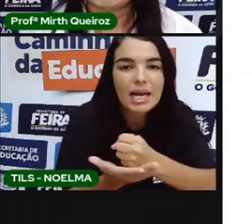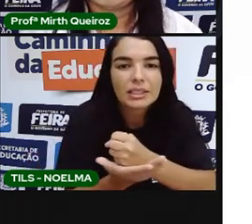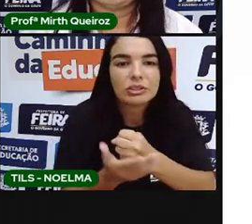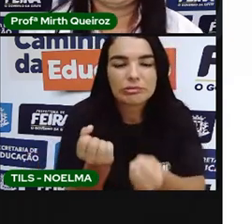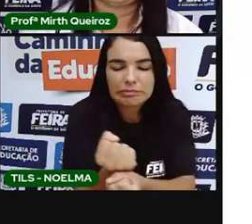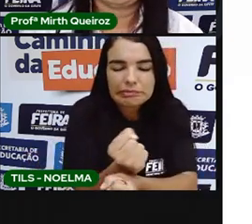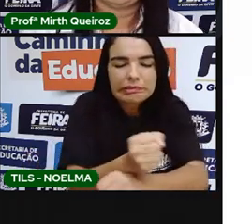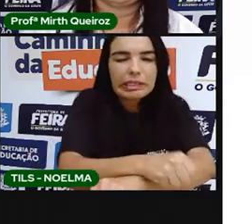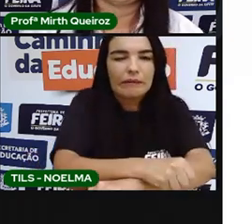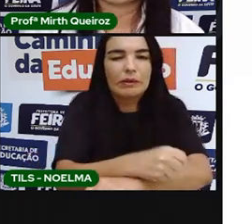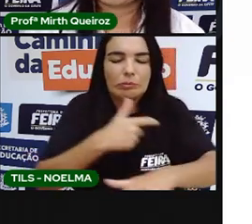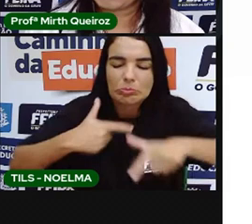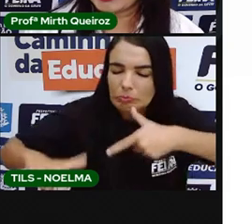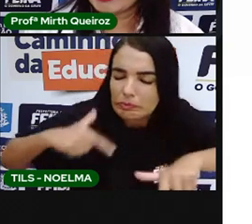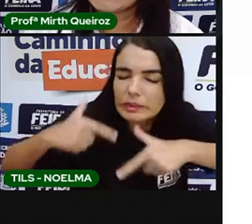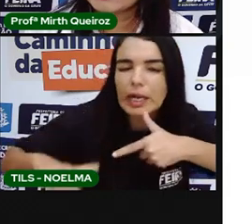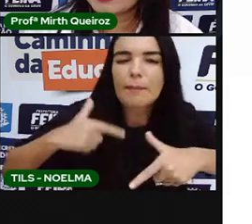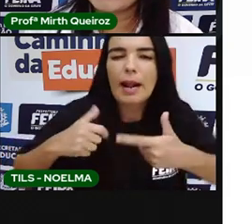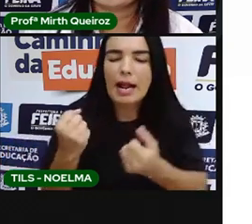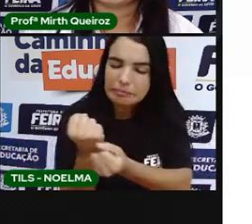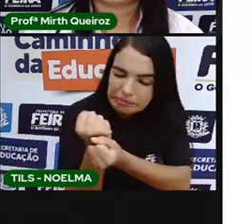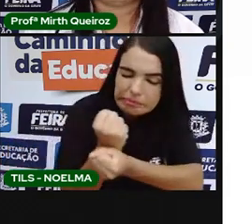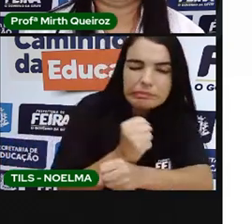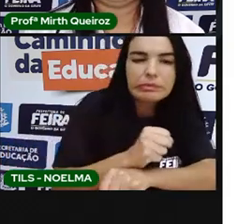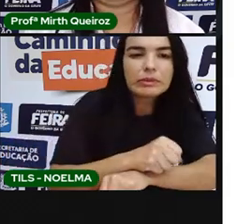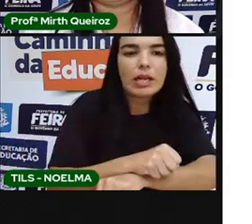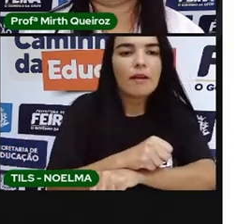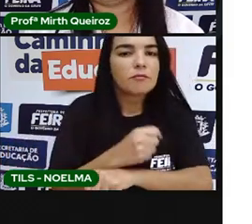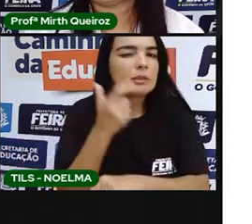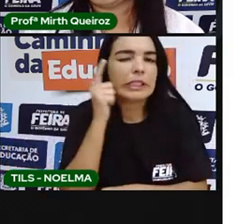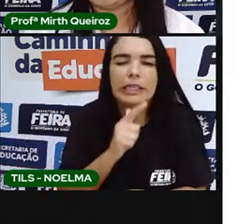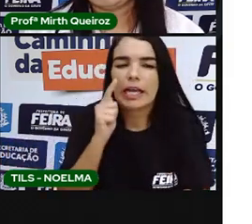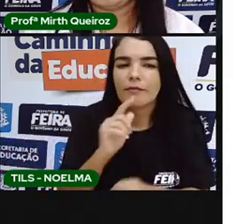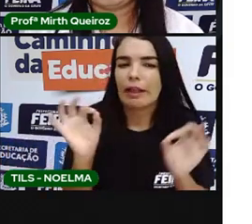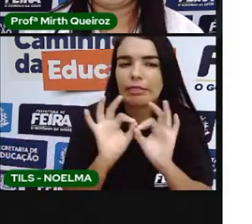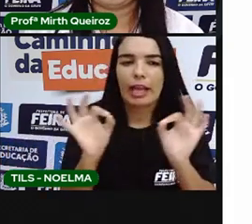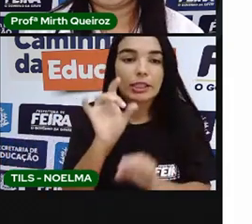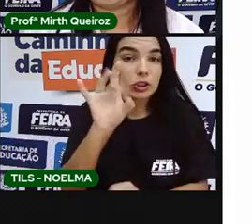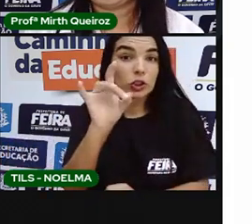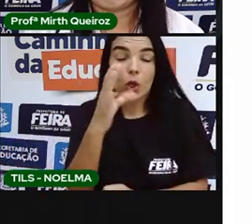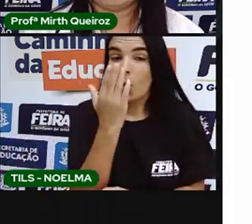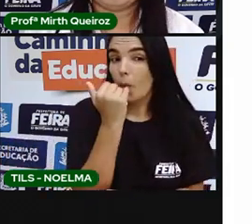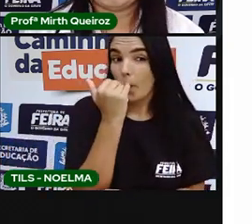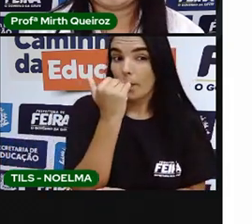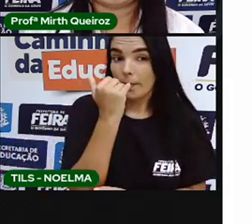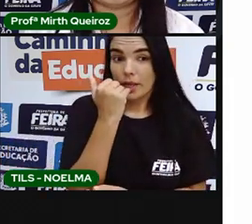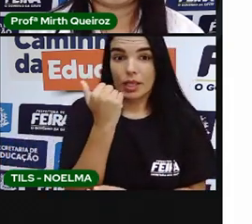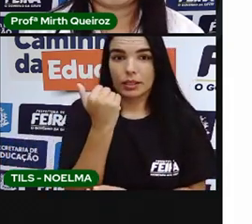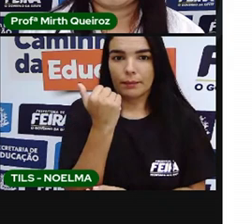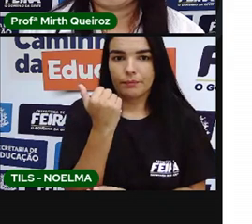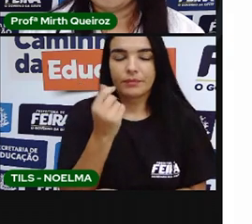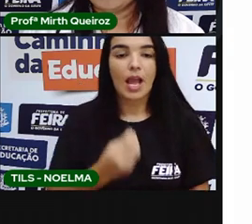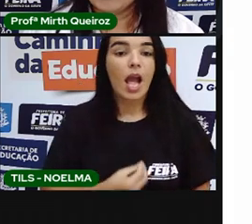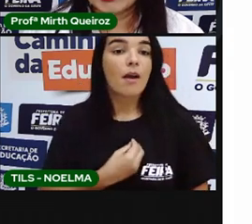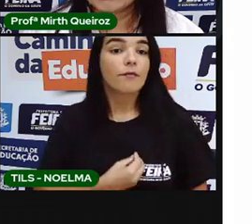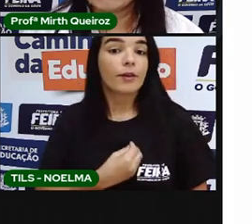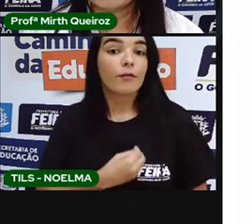nada eles eram explorados bom e deu em algo